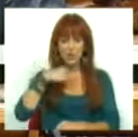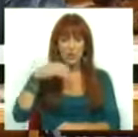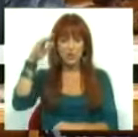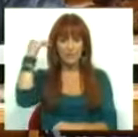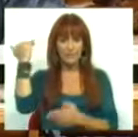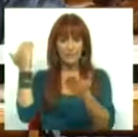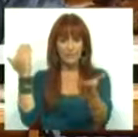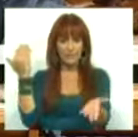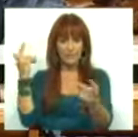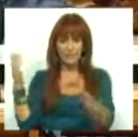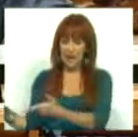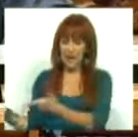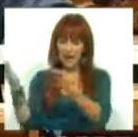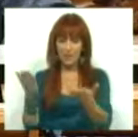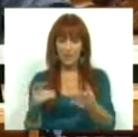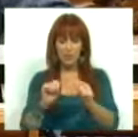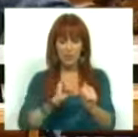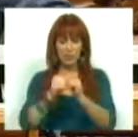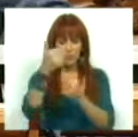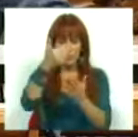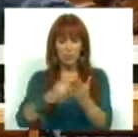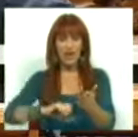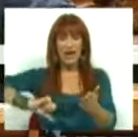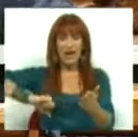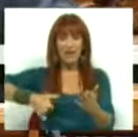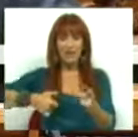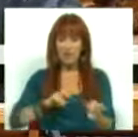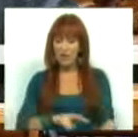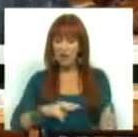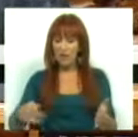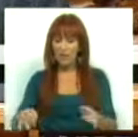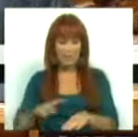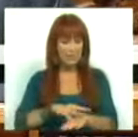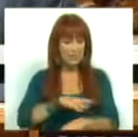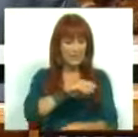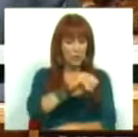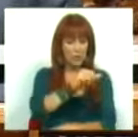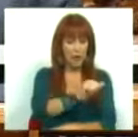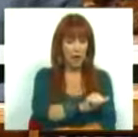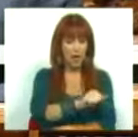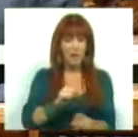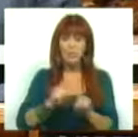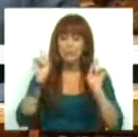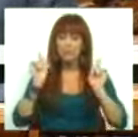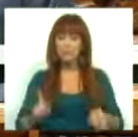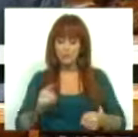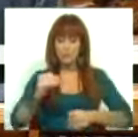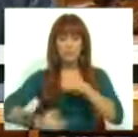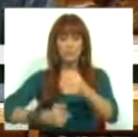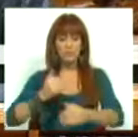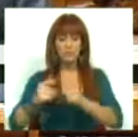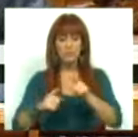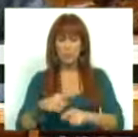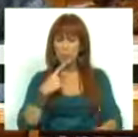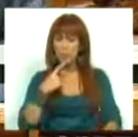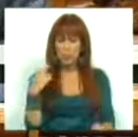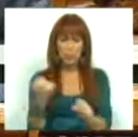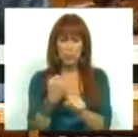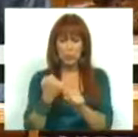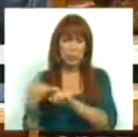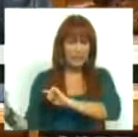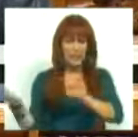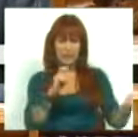Pedro Passos Coelho apresentou o documento verde da reforma da administração local, dando início a um intenso